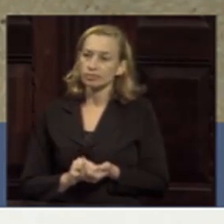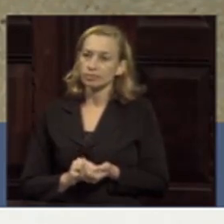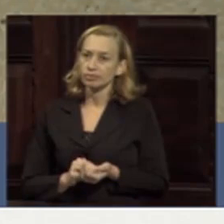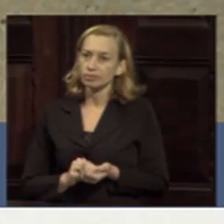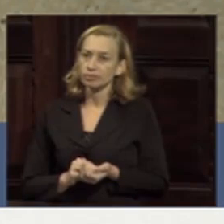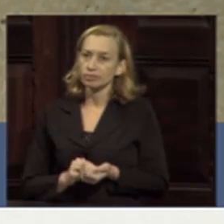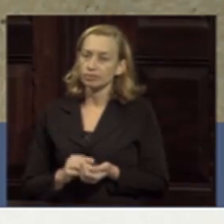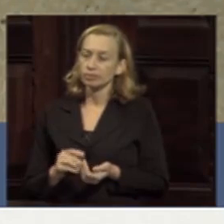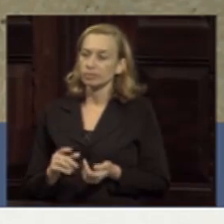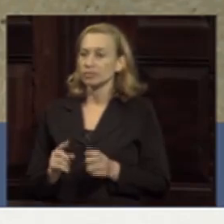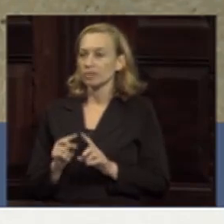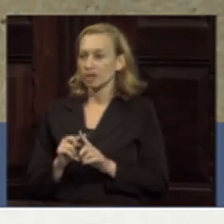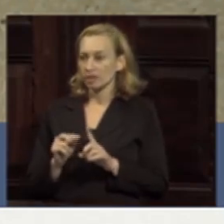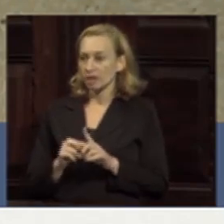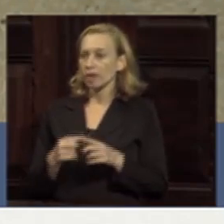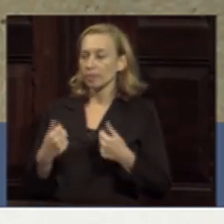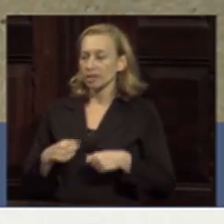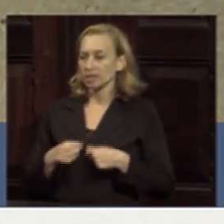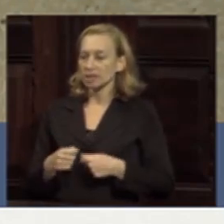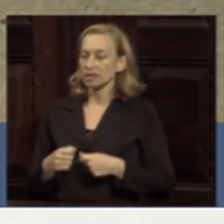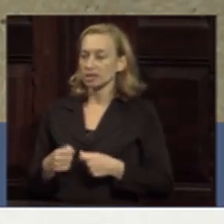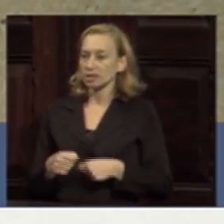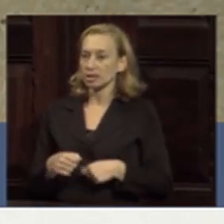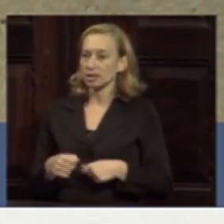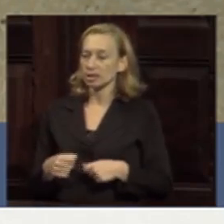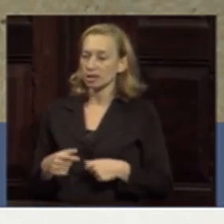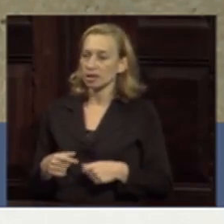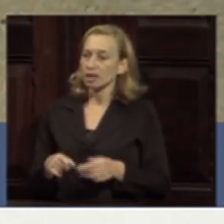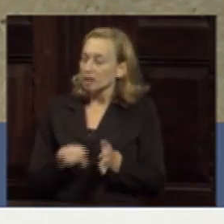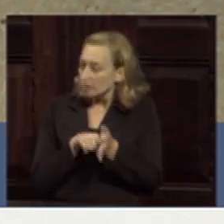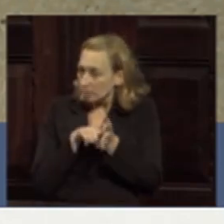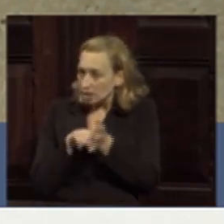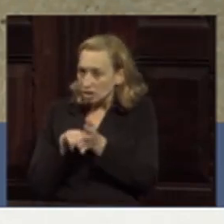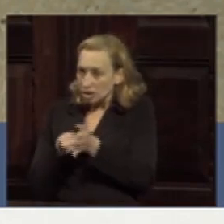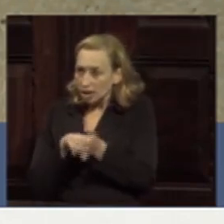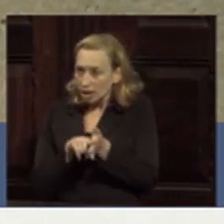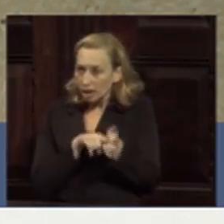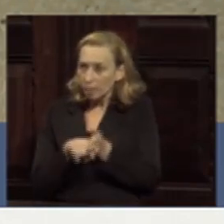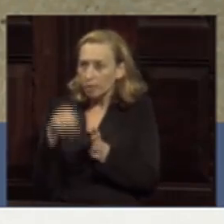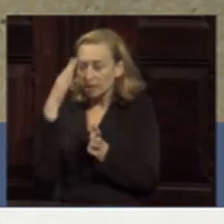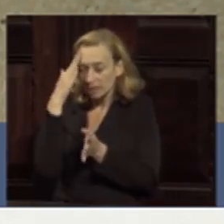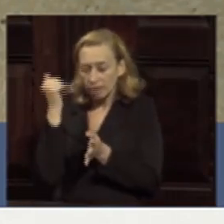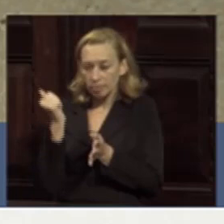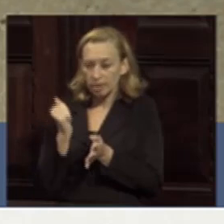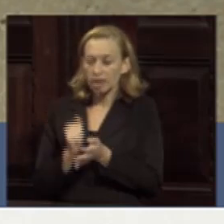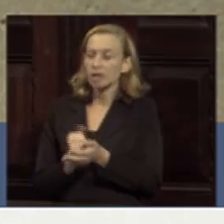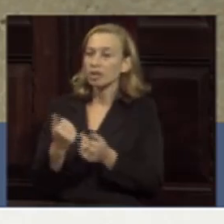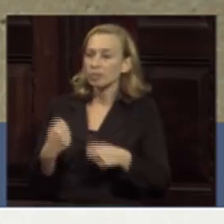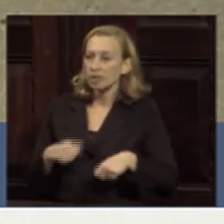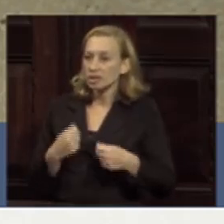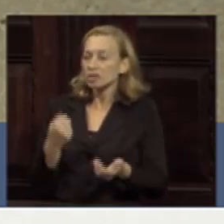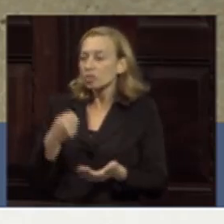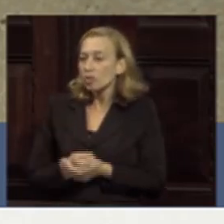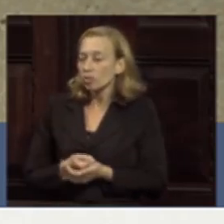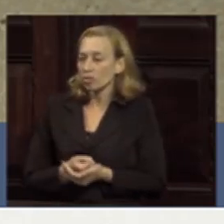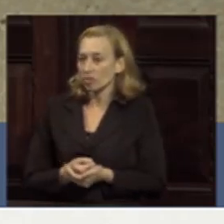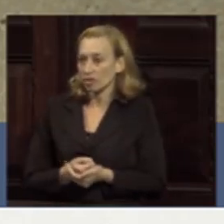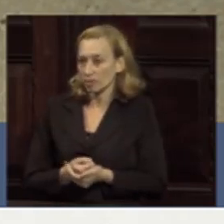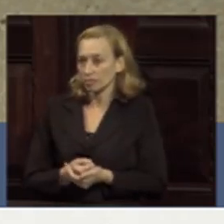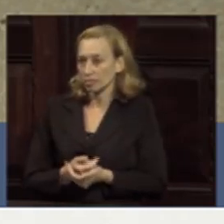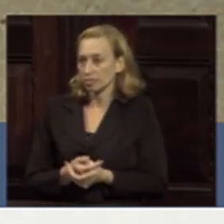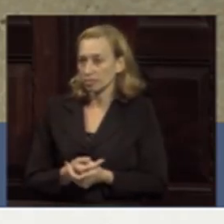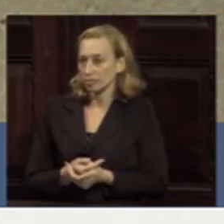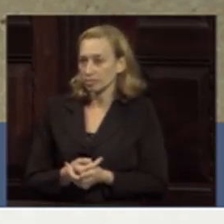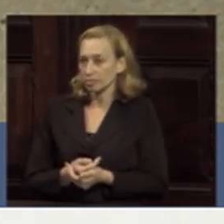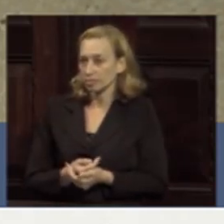base no testemunho dela, que posteriormente tem que ser comprovado por outras provas e